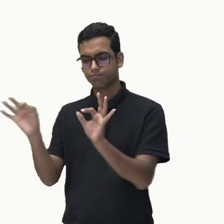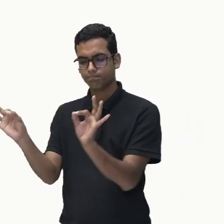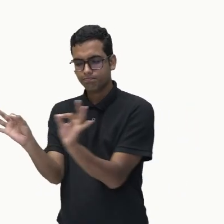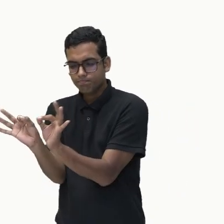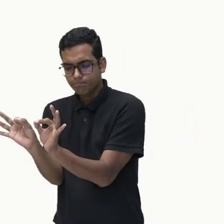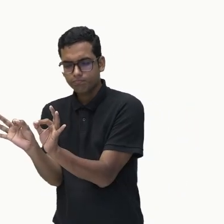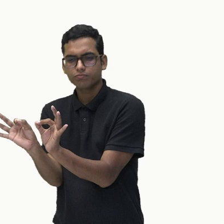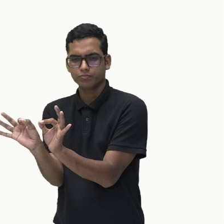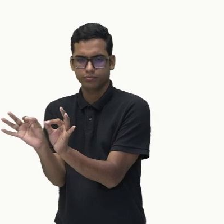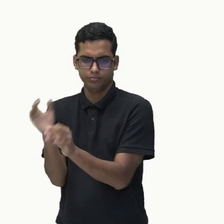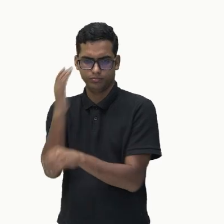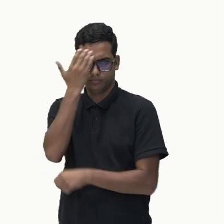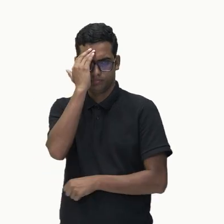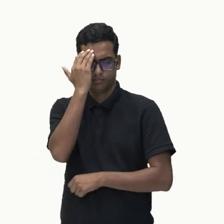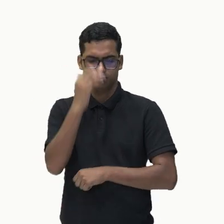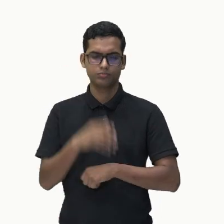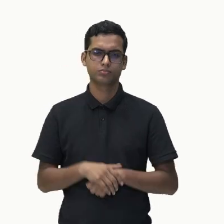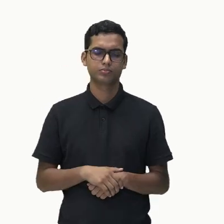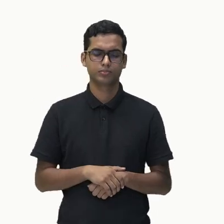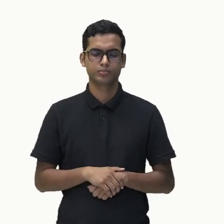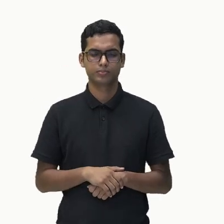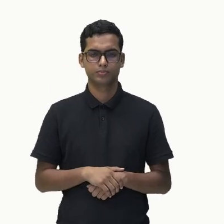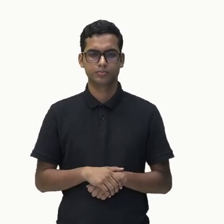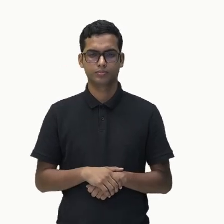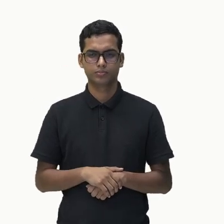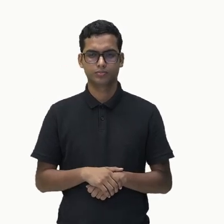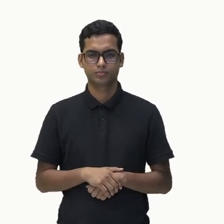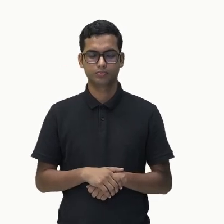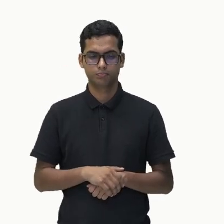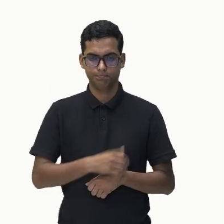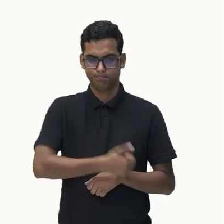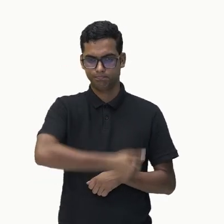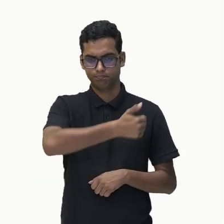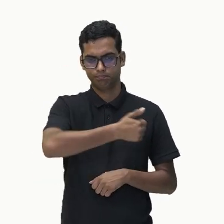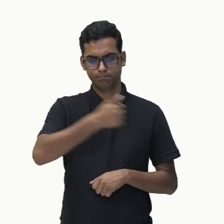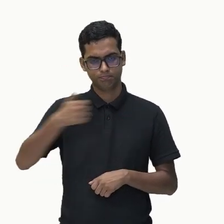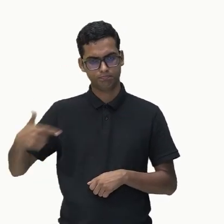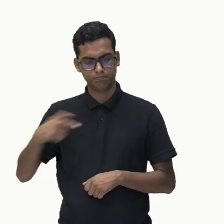imagem que ela é uma área maior.